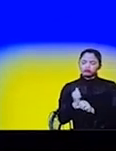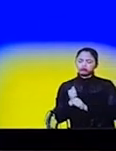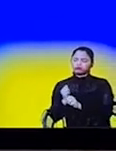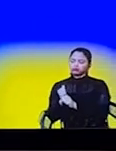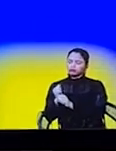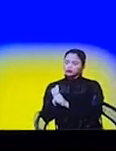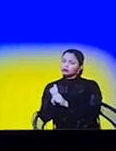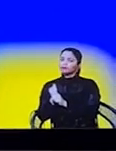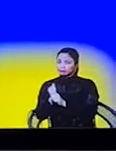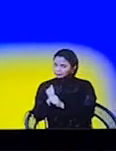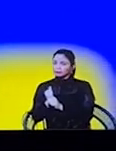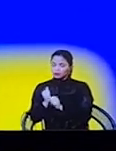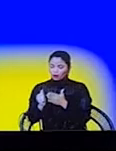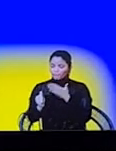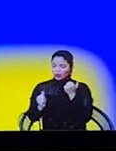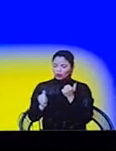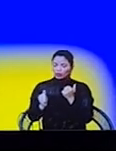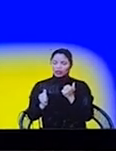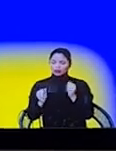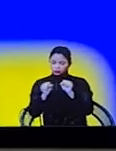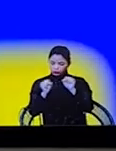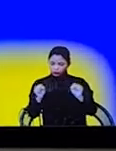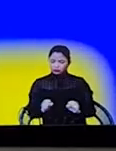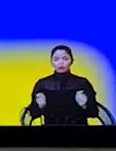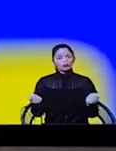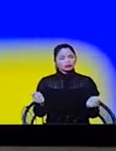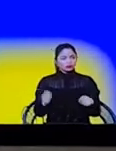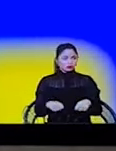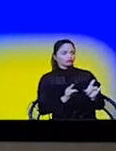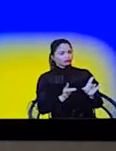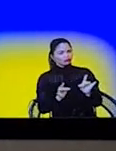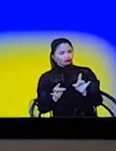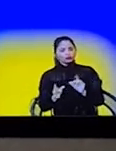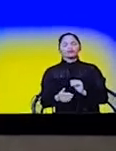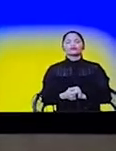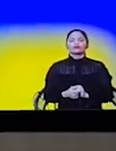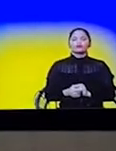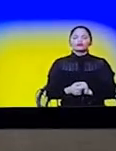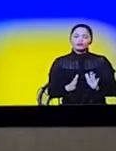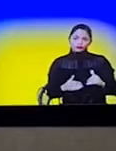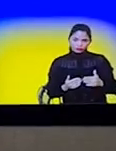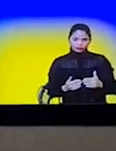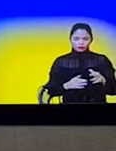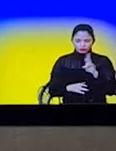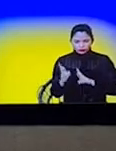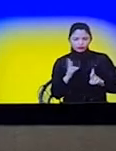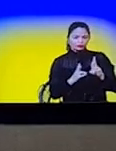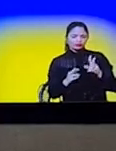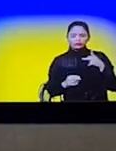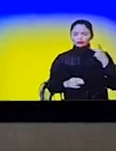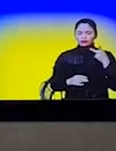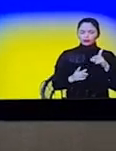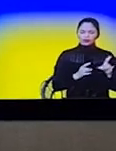quer desenvolver melhorias e sistemas que realmente faça você vender mais. Então, revisar uma política de frete onde